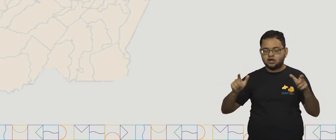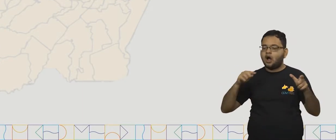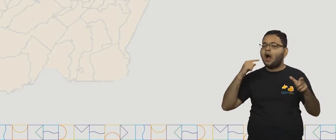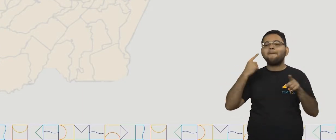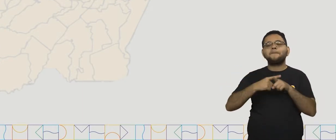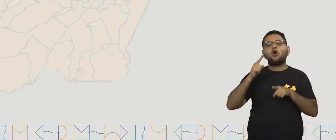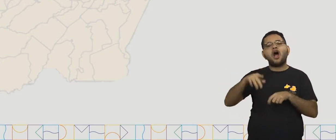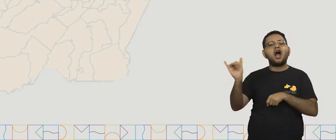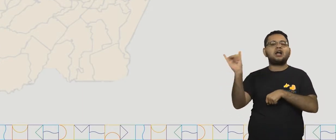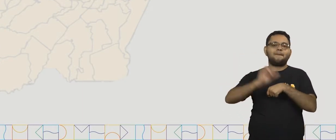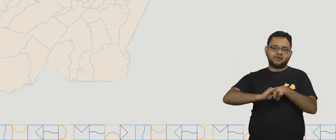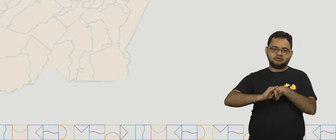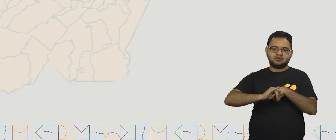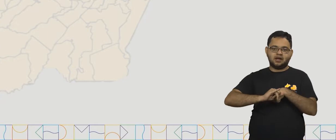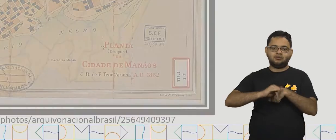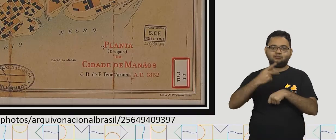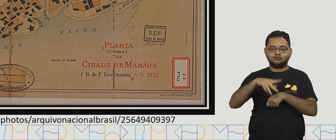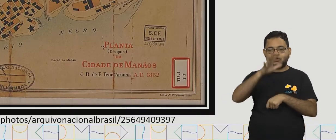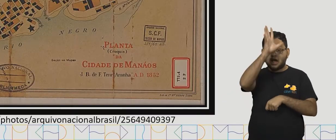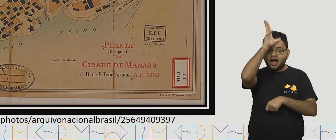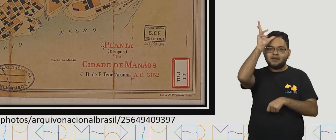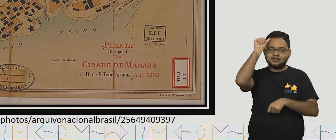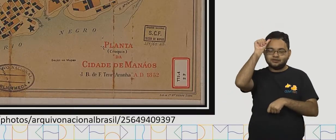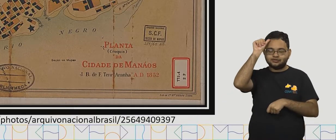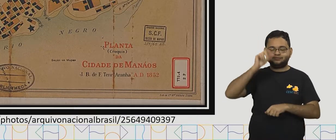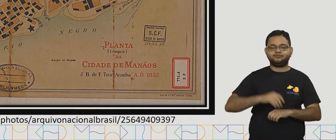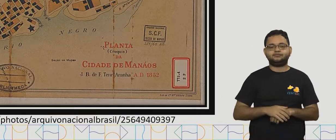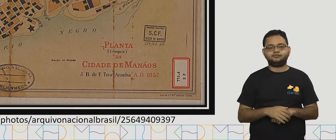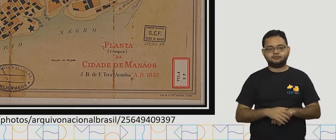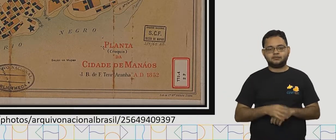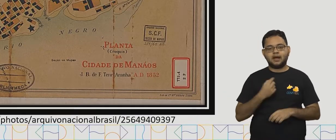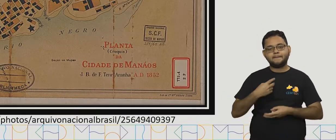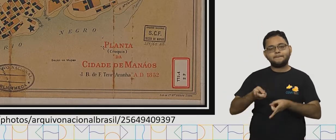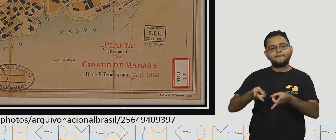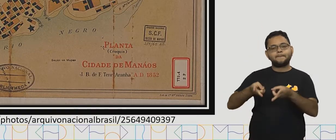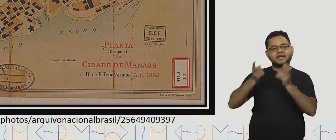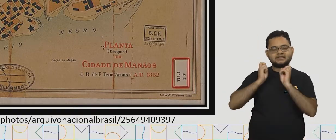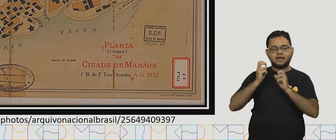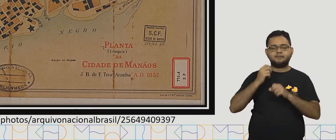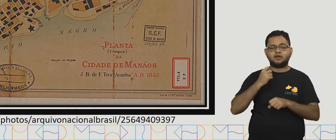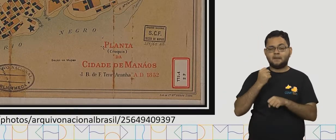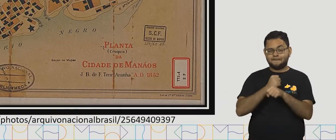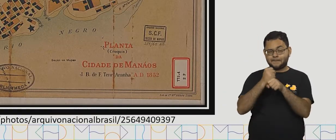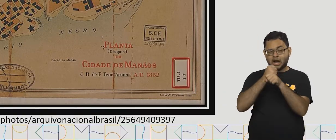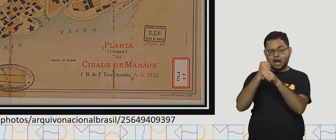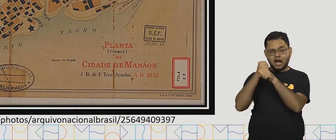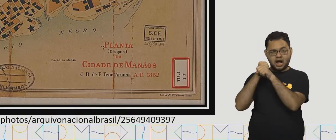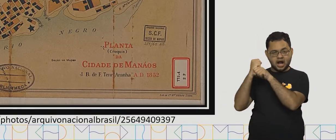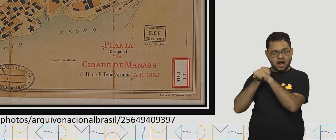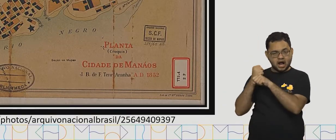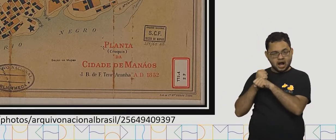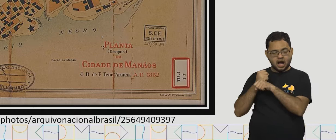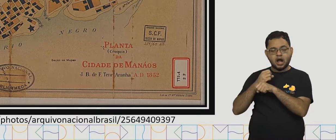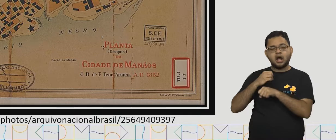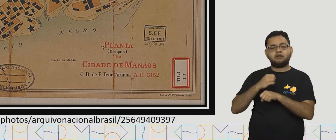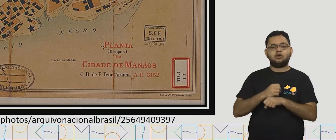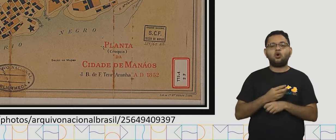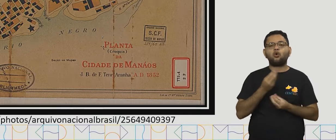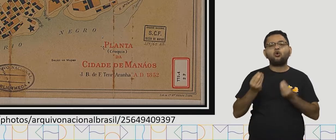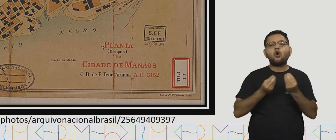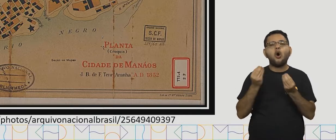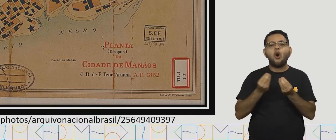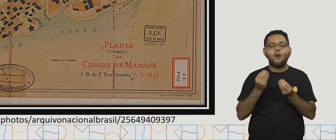cidade é a capital do Amazonas. Observe a planta da cidade de Manaus em